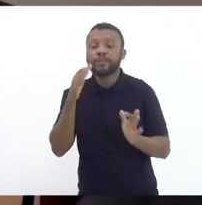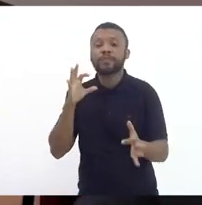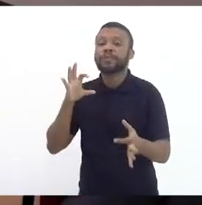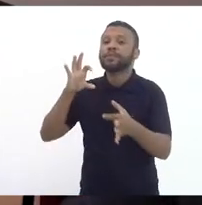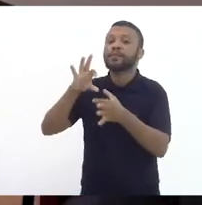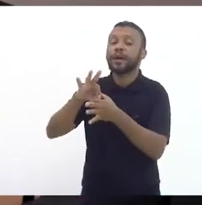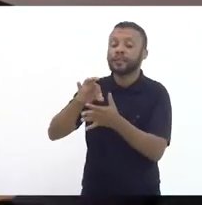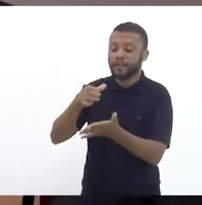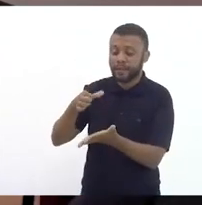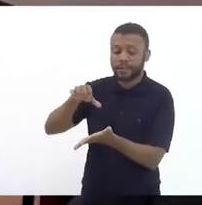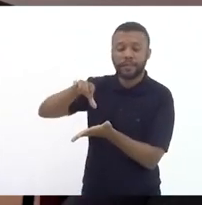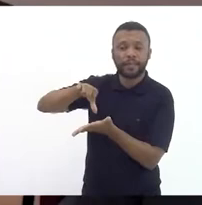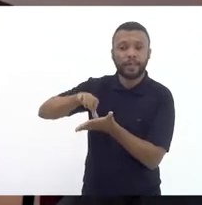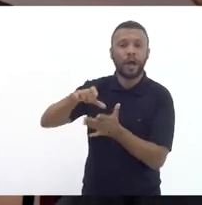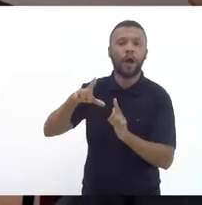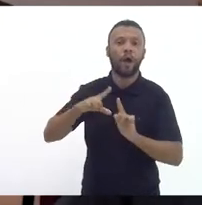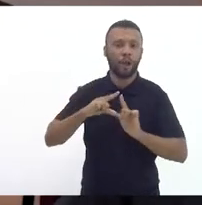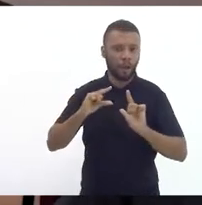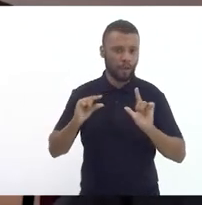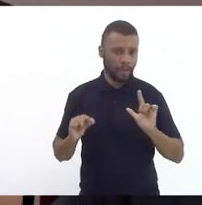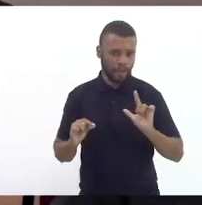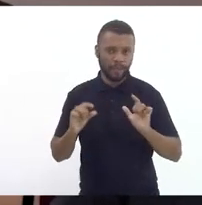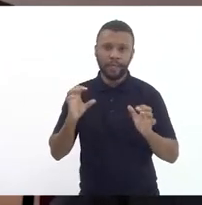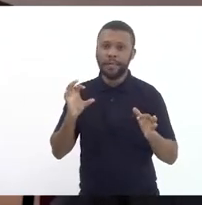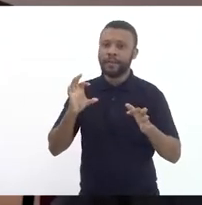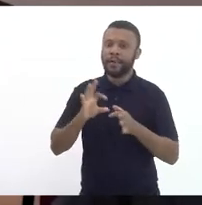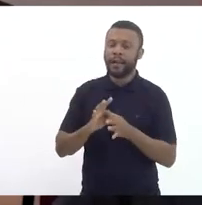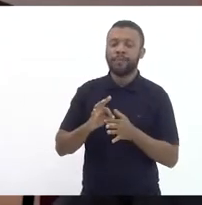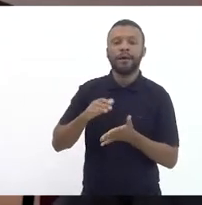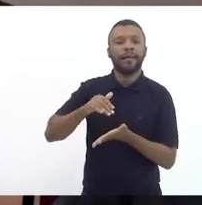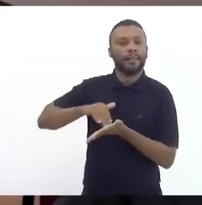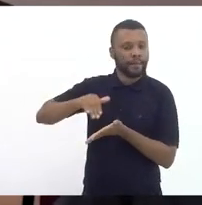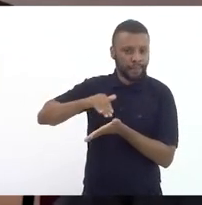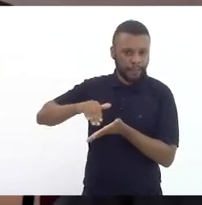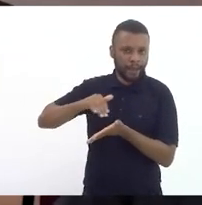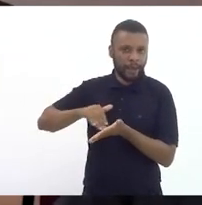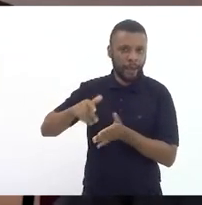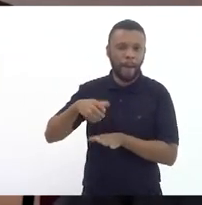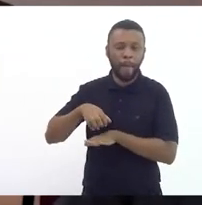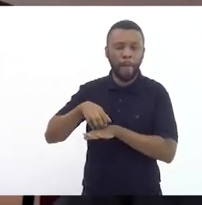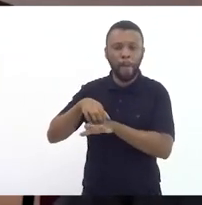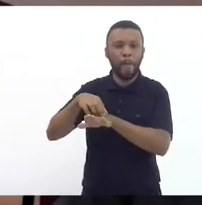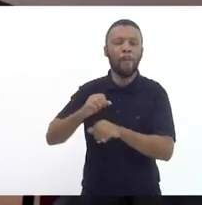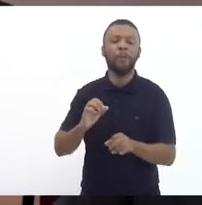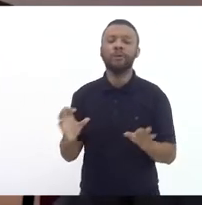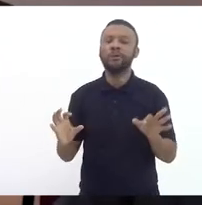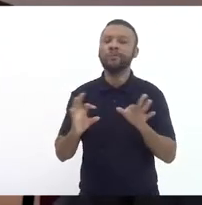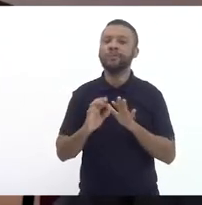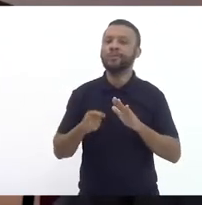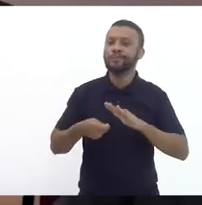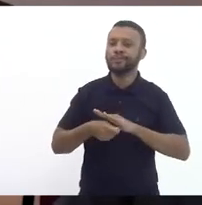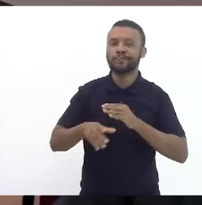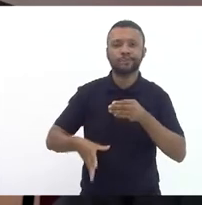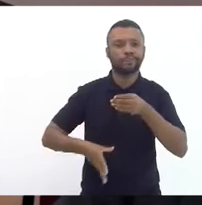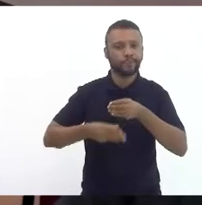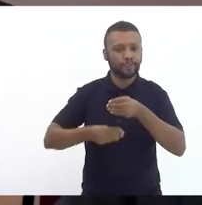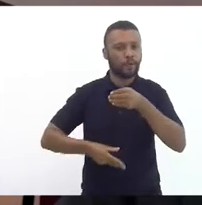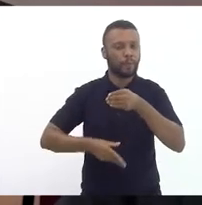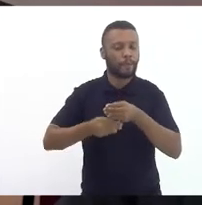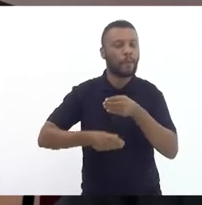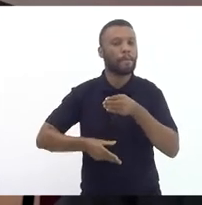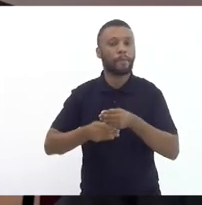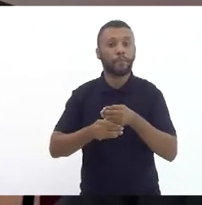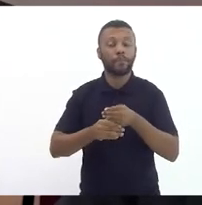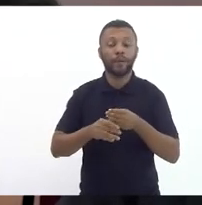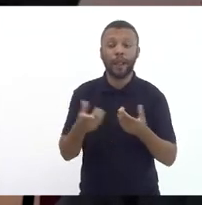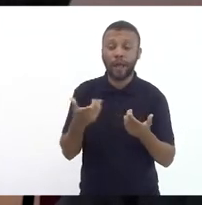à CETRANS. E com relação aos investimentos adicionais, ela não se